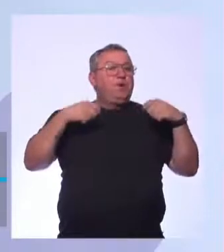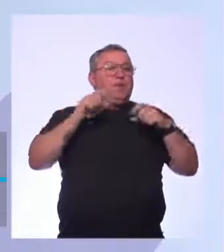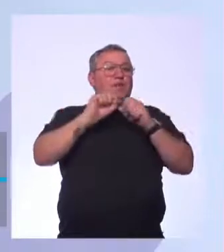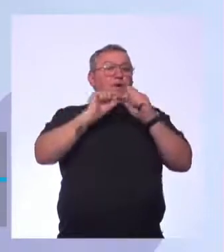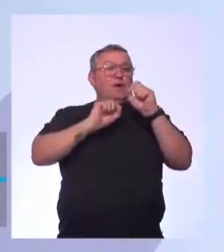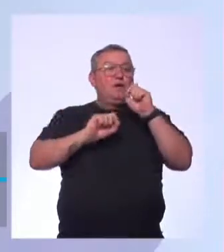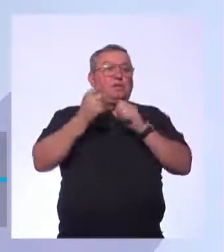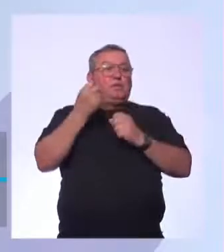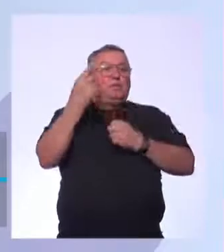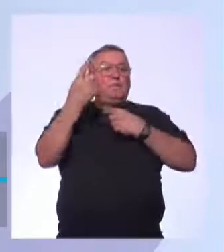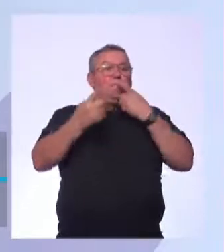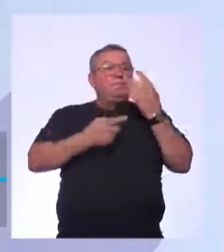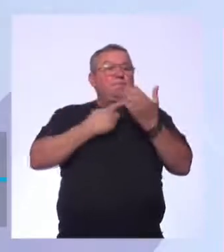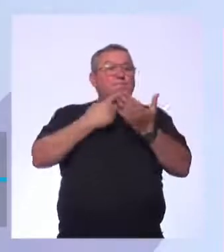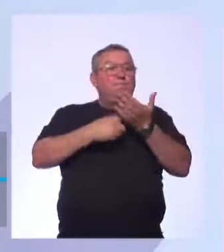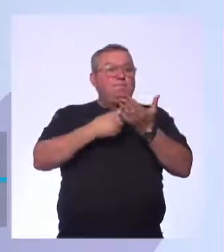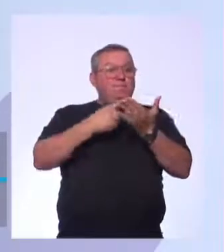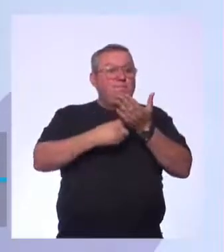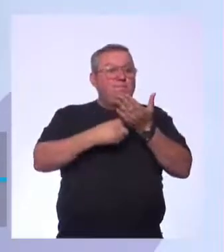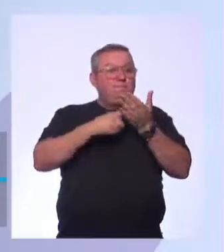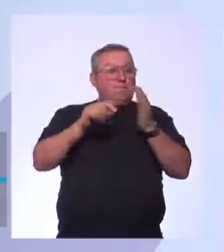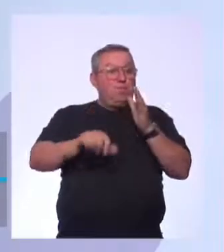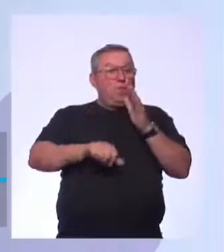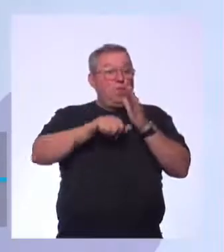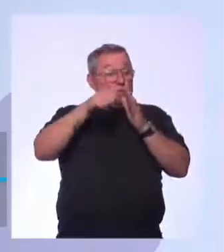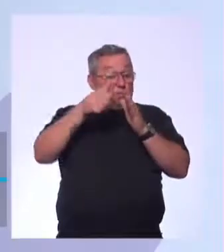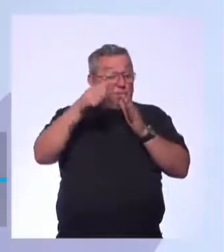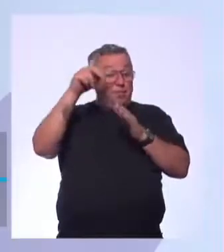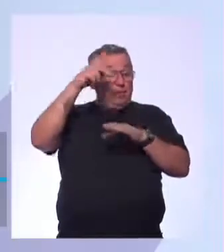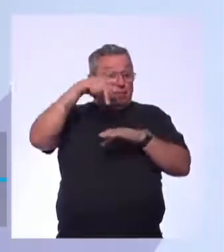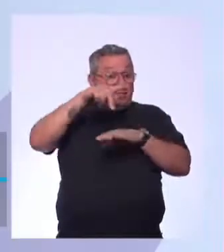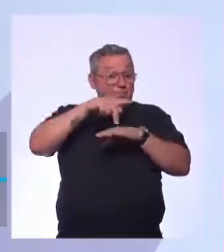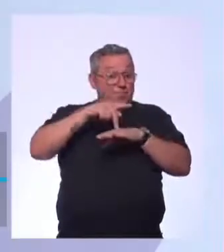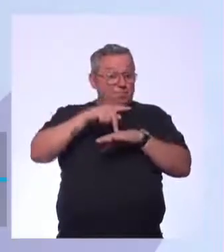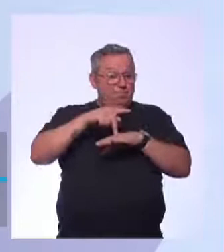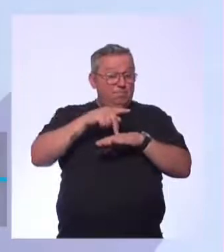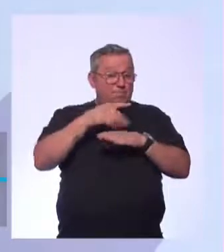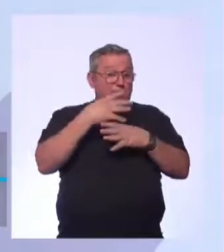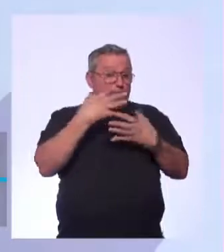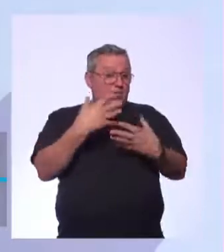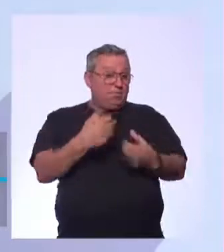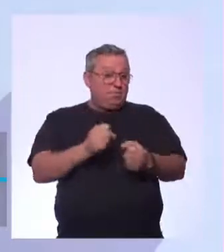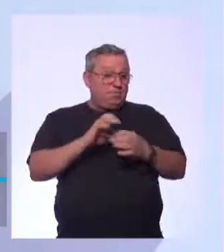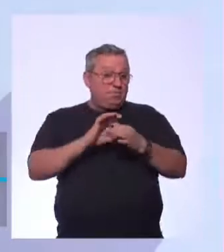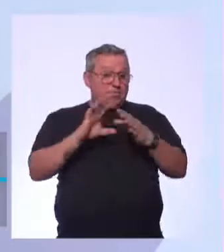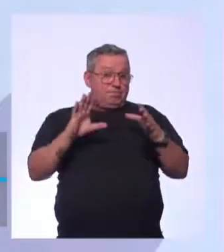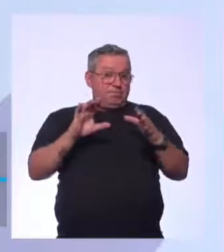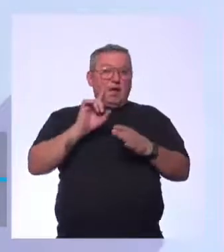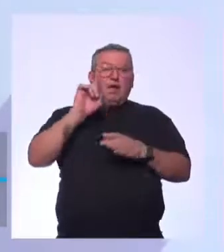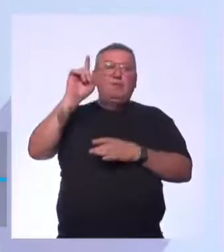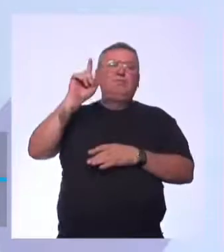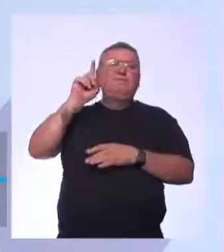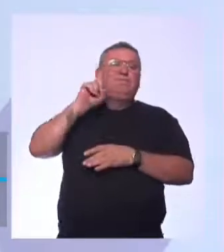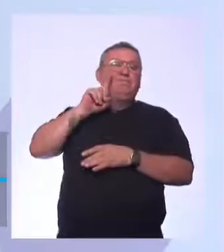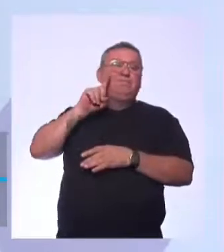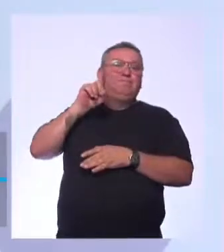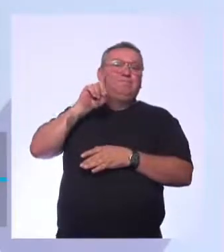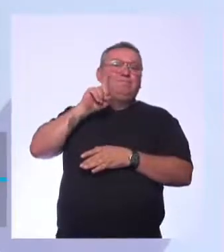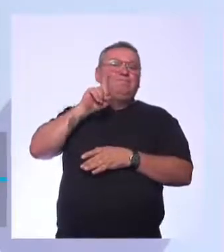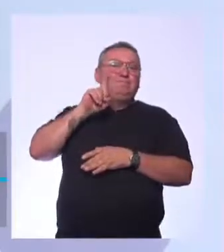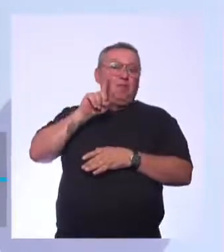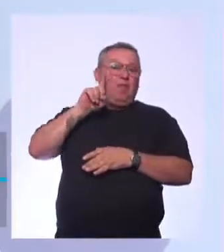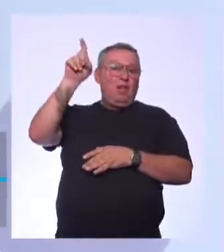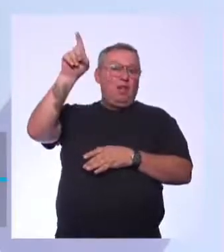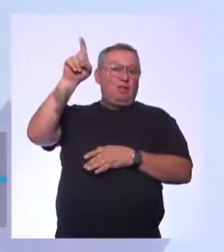fazer alguns acordos. O primeiro país que reconheceu a nossa independência foi os Estados Unidos. Estados Unidos,